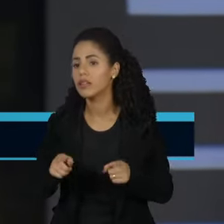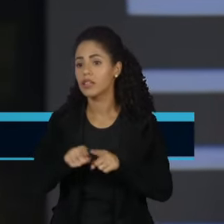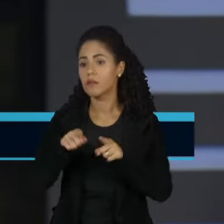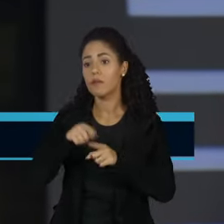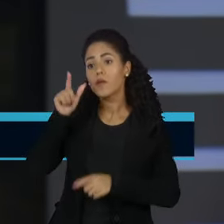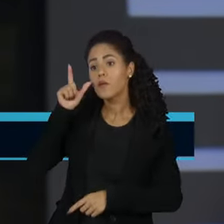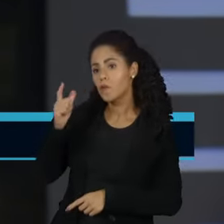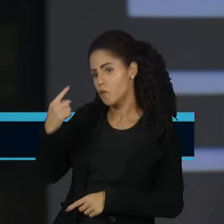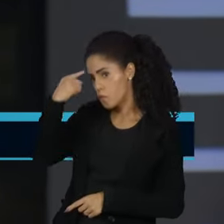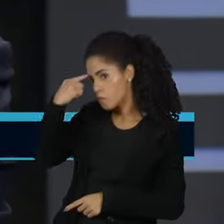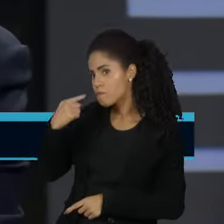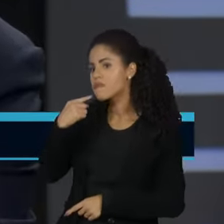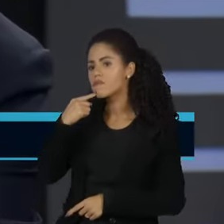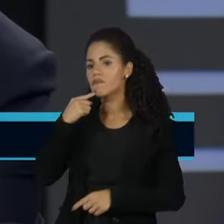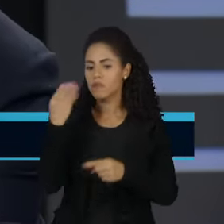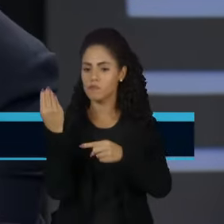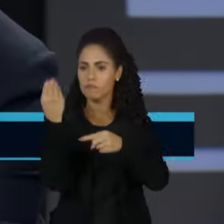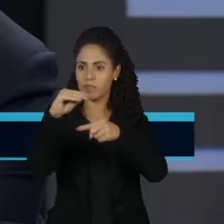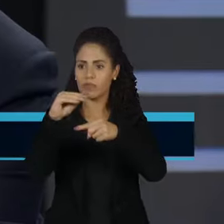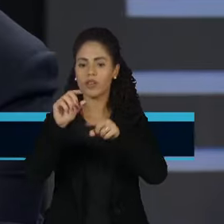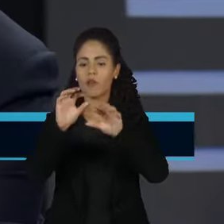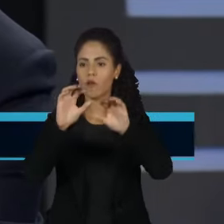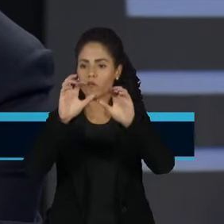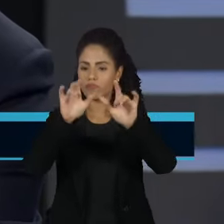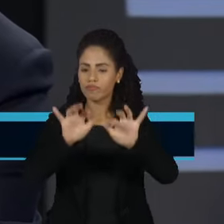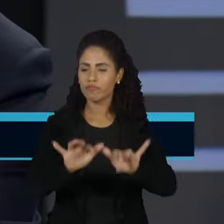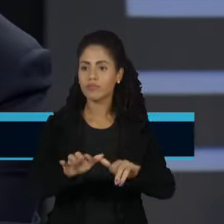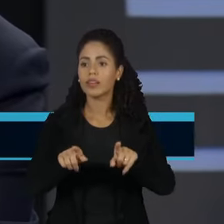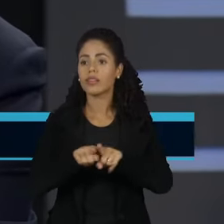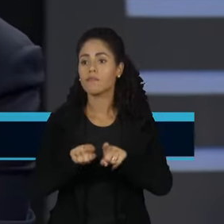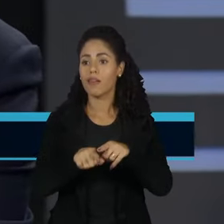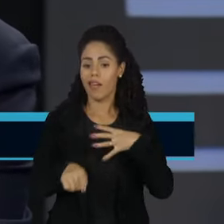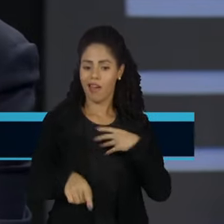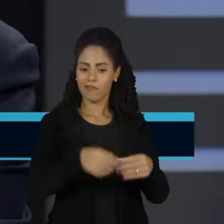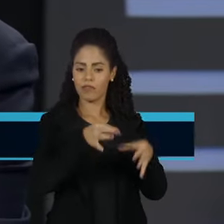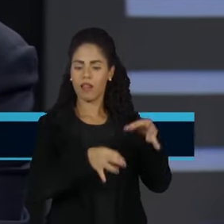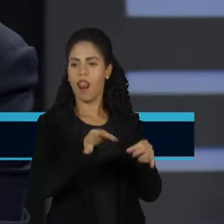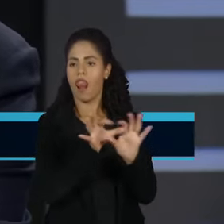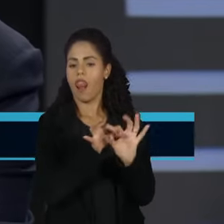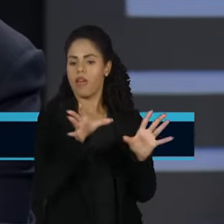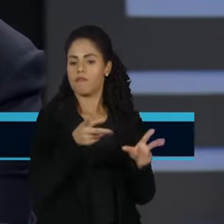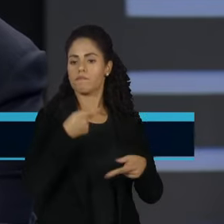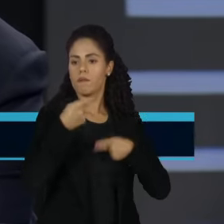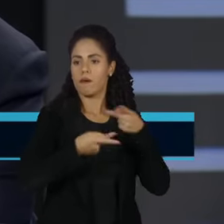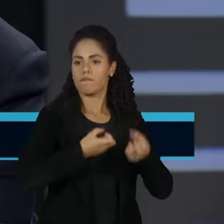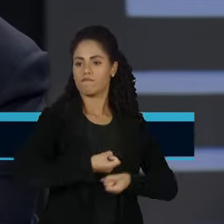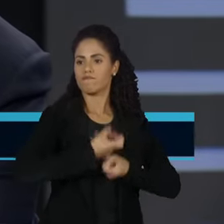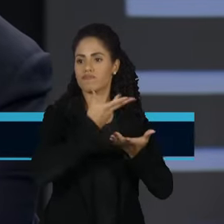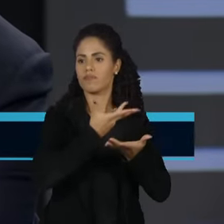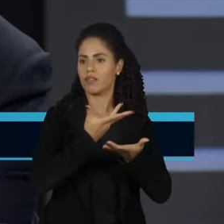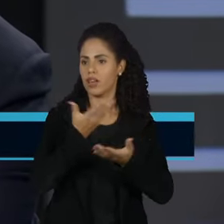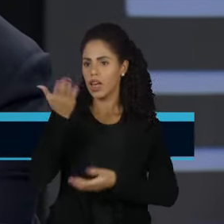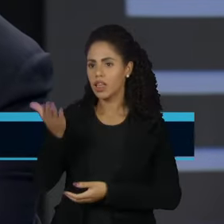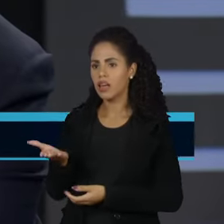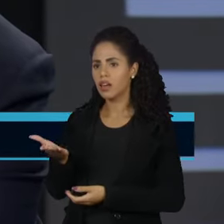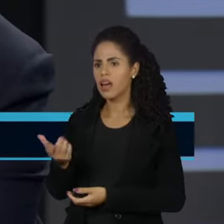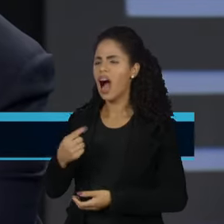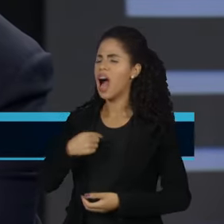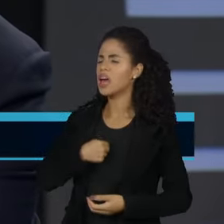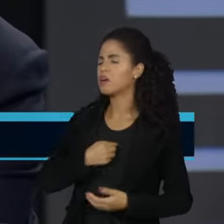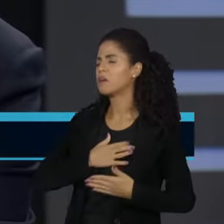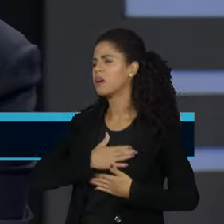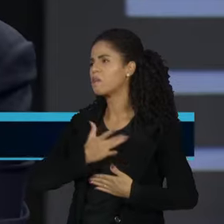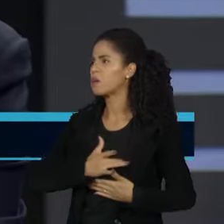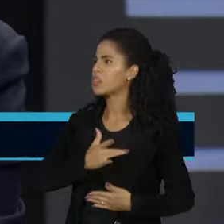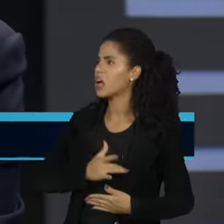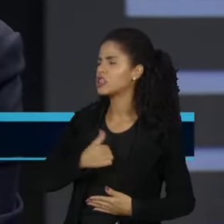foi utilizado é falso, mas a filha do juiz, como cidadã, tem todas as liberdades dela preservadas. Ele, certo, não é porque ele é o Trump, é pelo